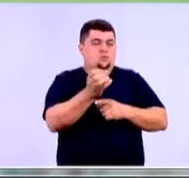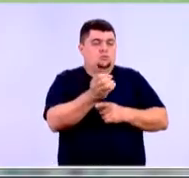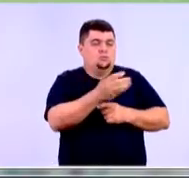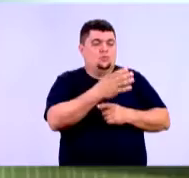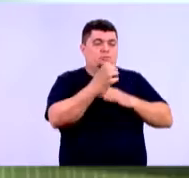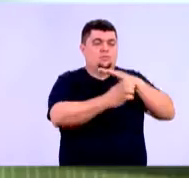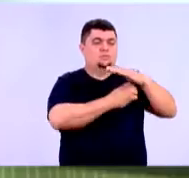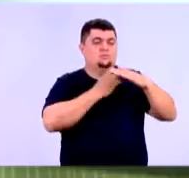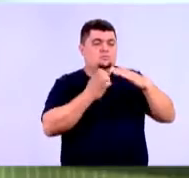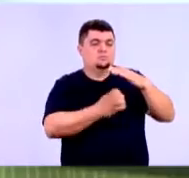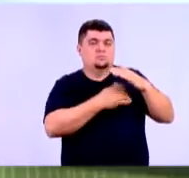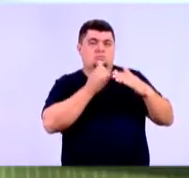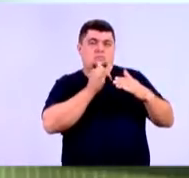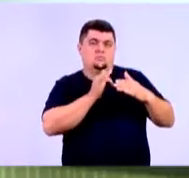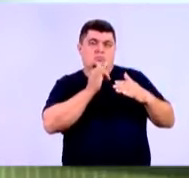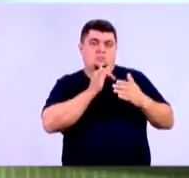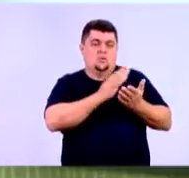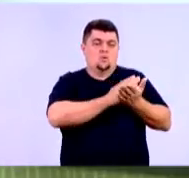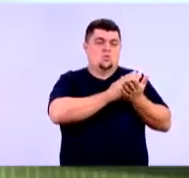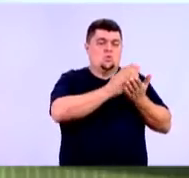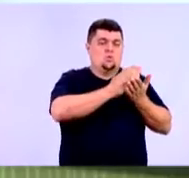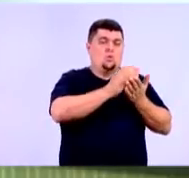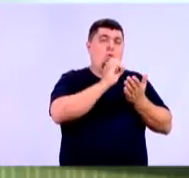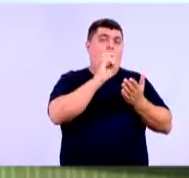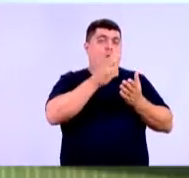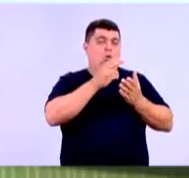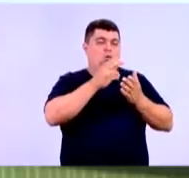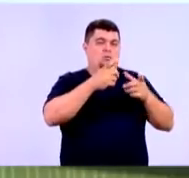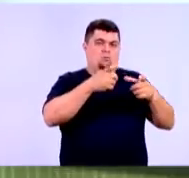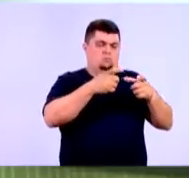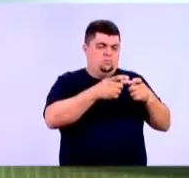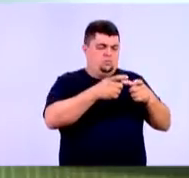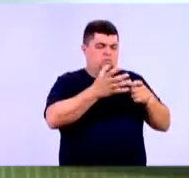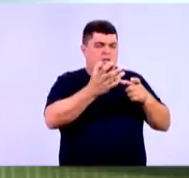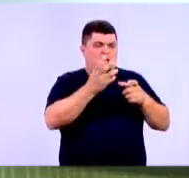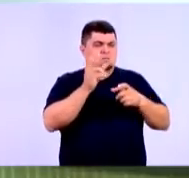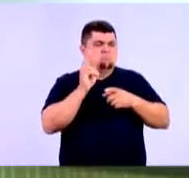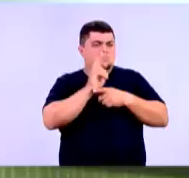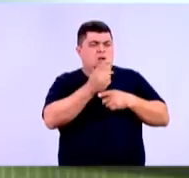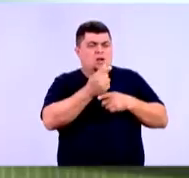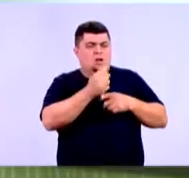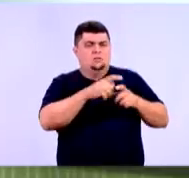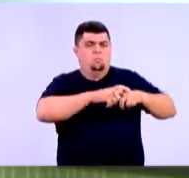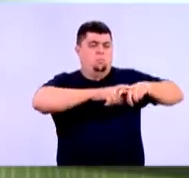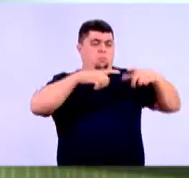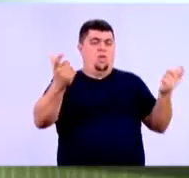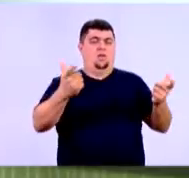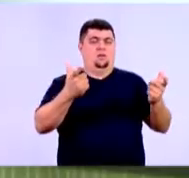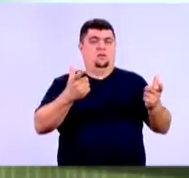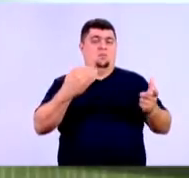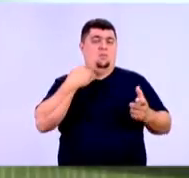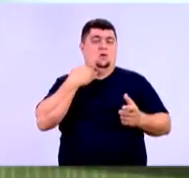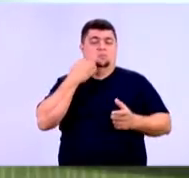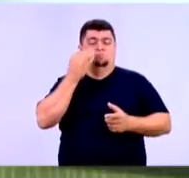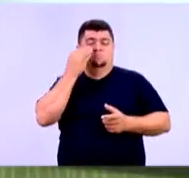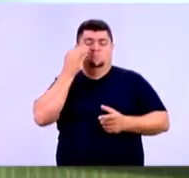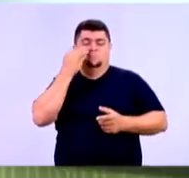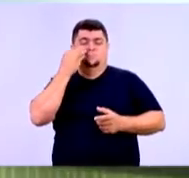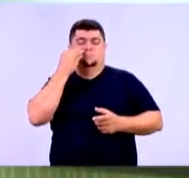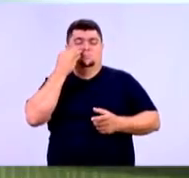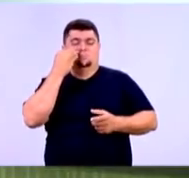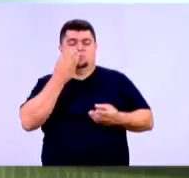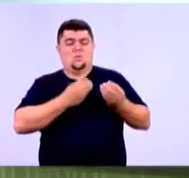negócio, para esse negócio ou começar ou expandir, né, o motivo que é feito o empréstimo, e ele vai analisar o seguinte: essa empresa está com